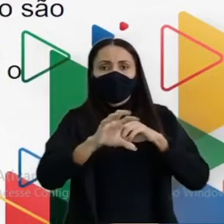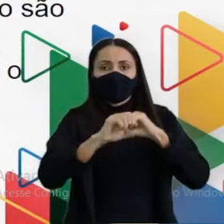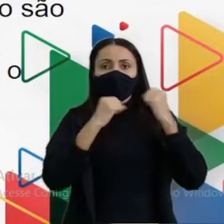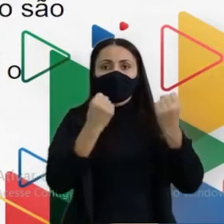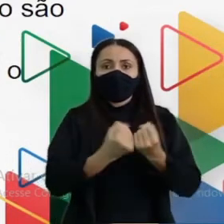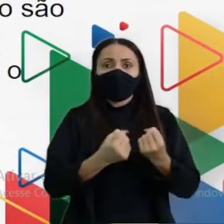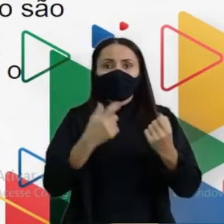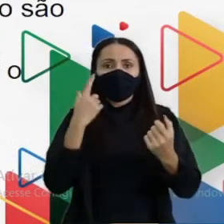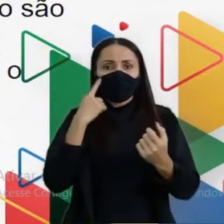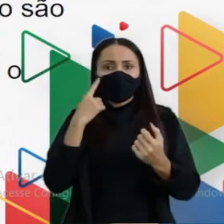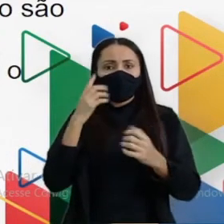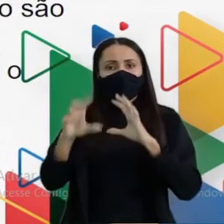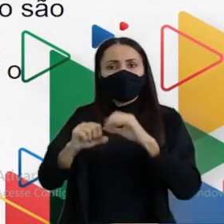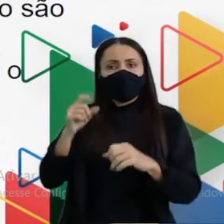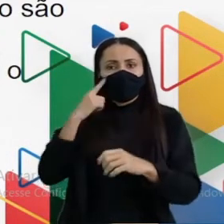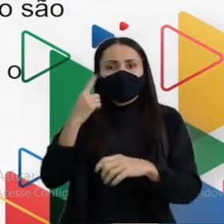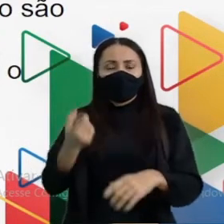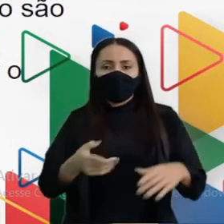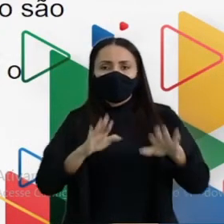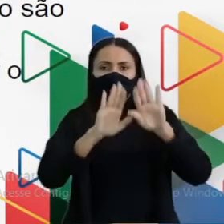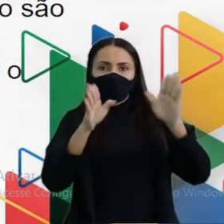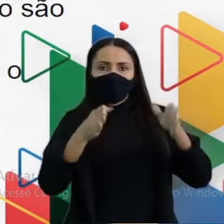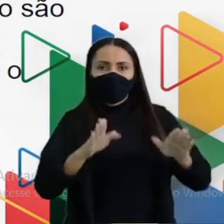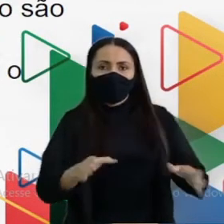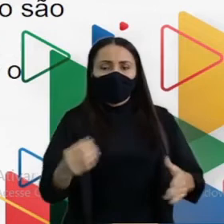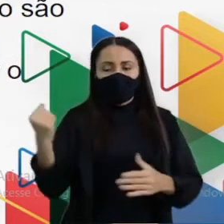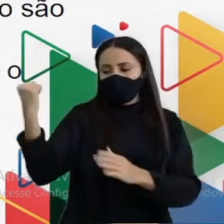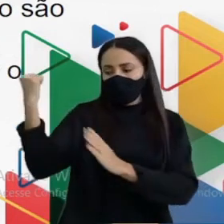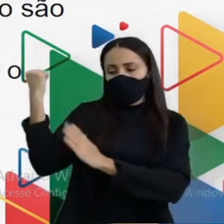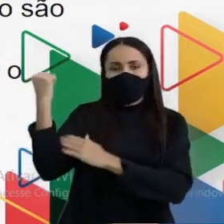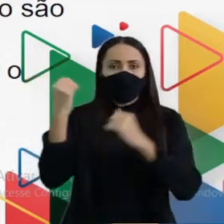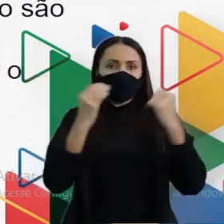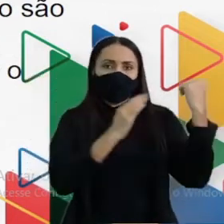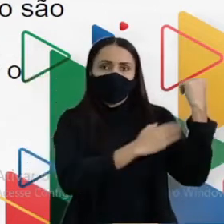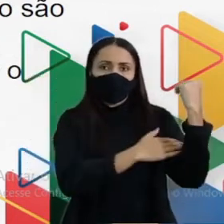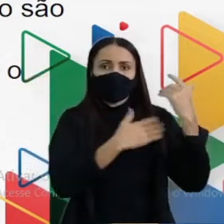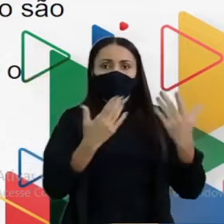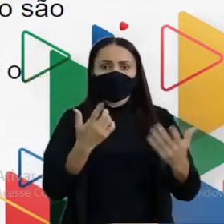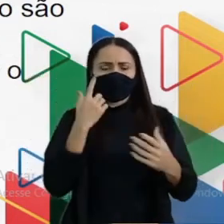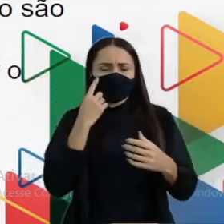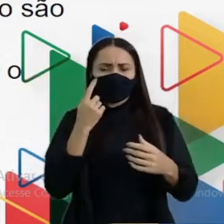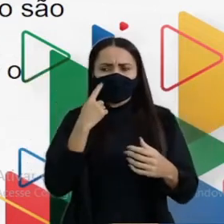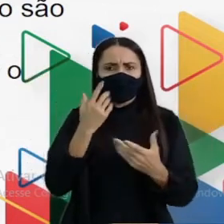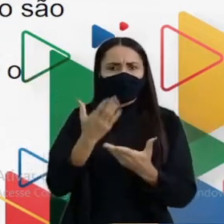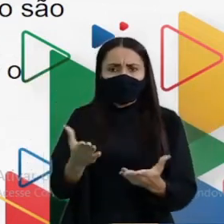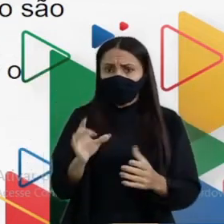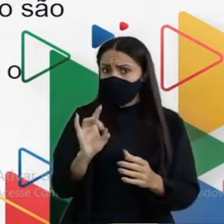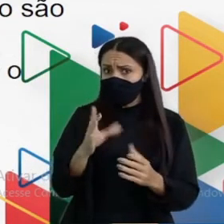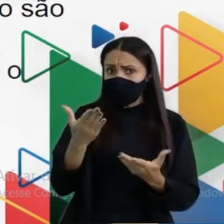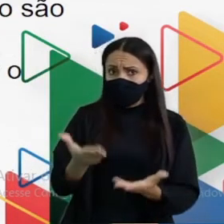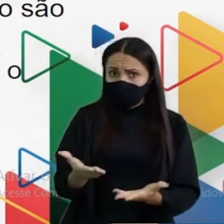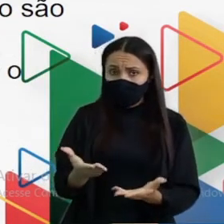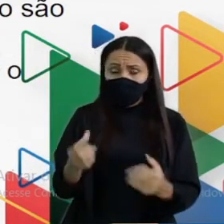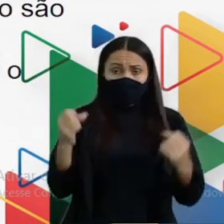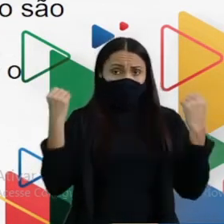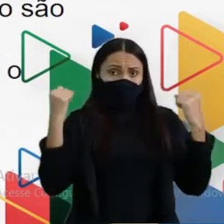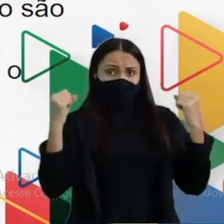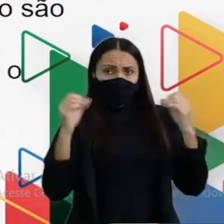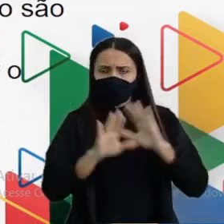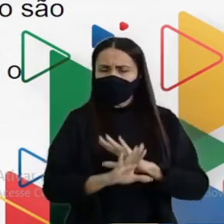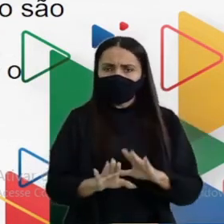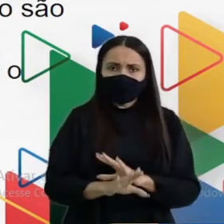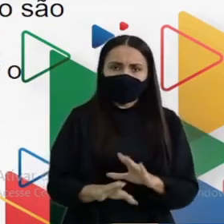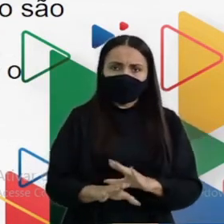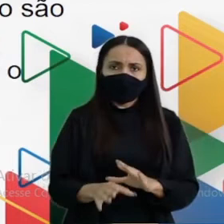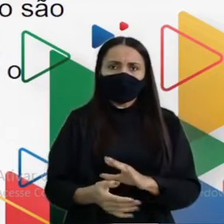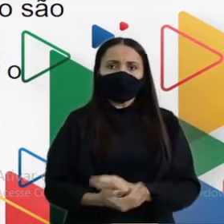corpo sarado, bem definido, atraente. Mas será que é só por esse parâmetro que a gente tem que observar a questão da atividade física? Não.